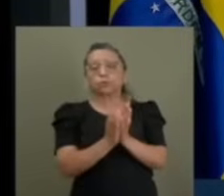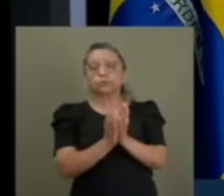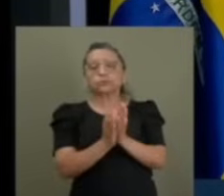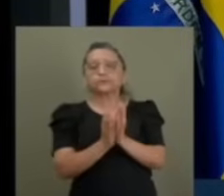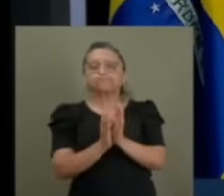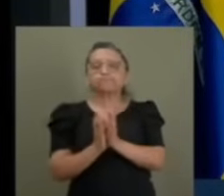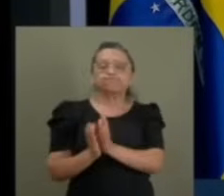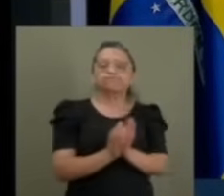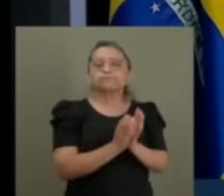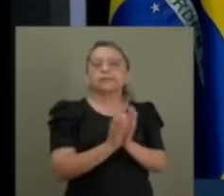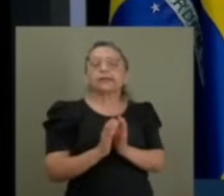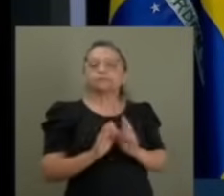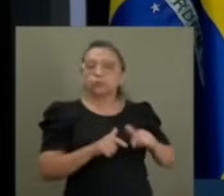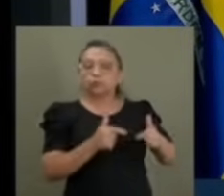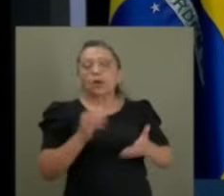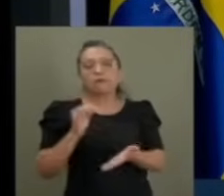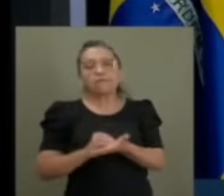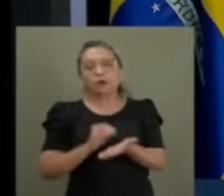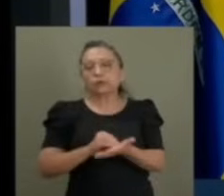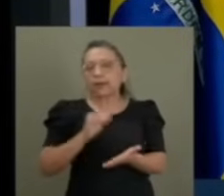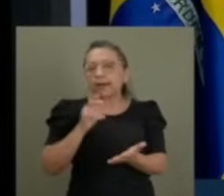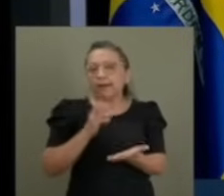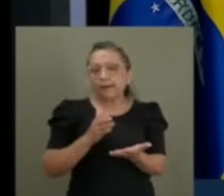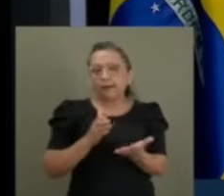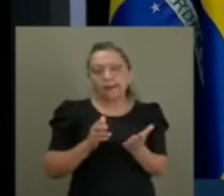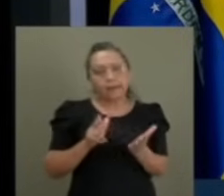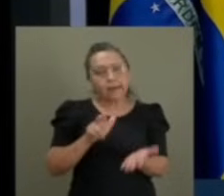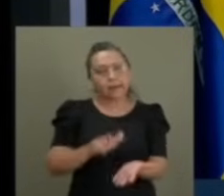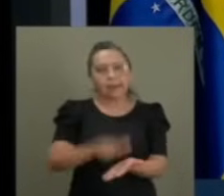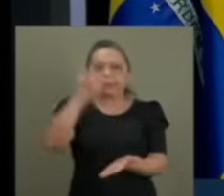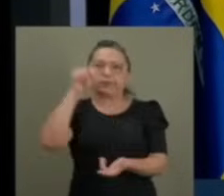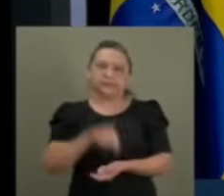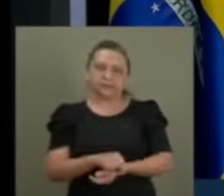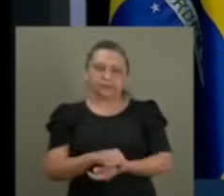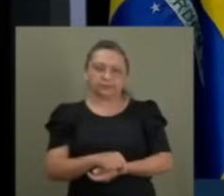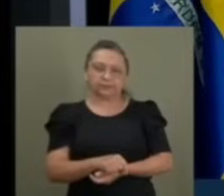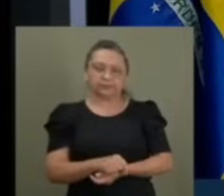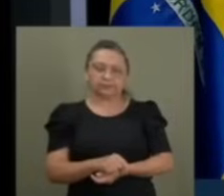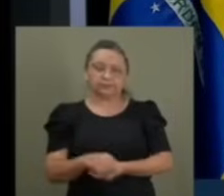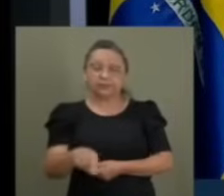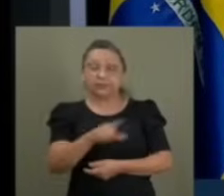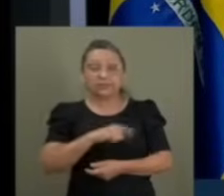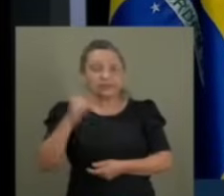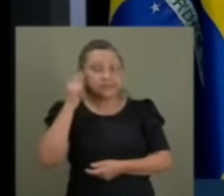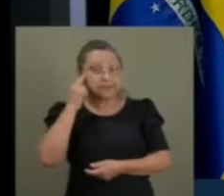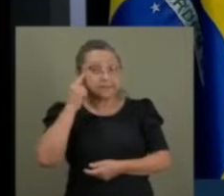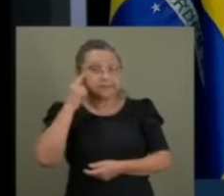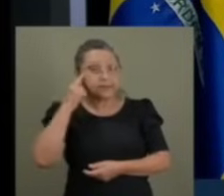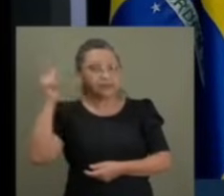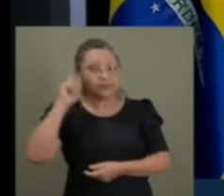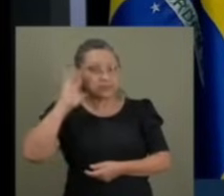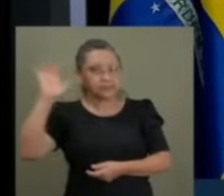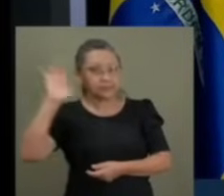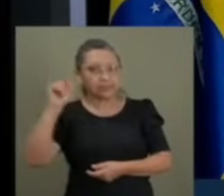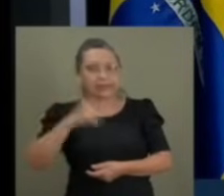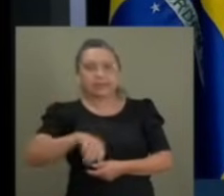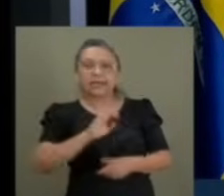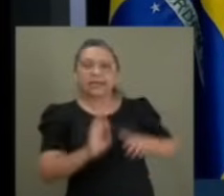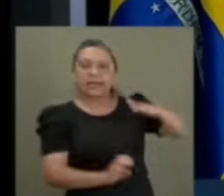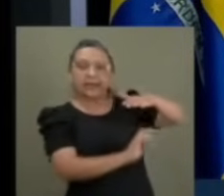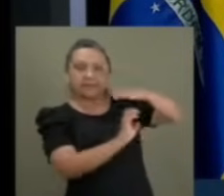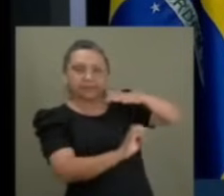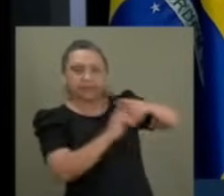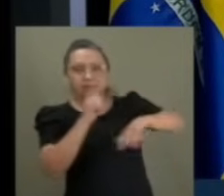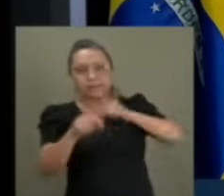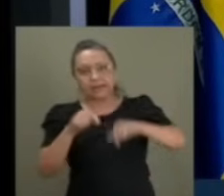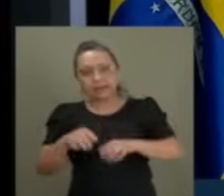do regramento regação desse segmento para vocês terem uma ideia Senor Presidente as empresas que atuam